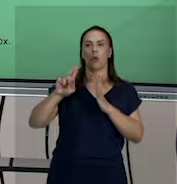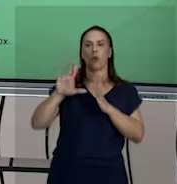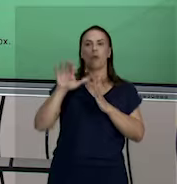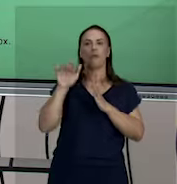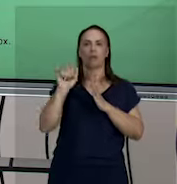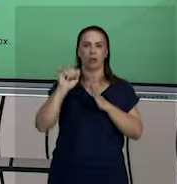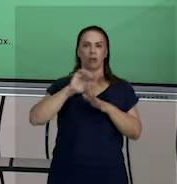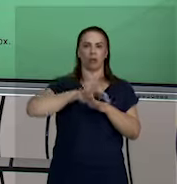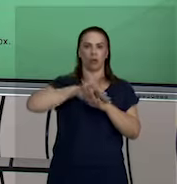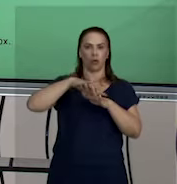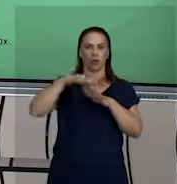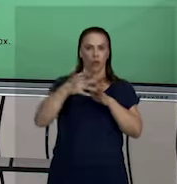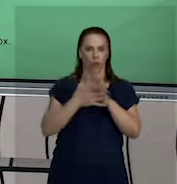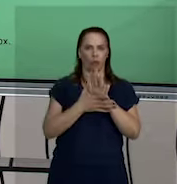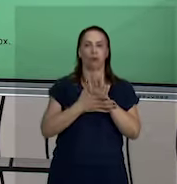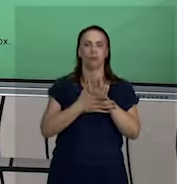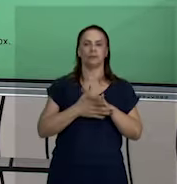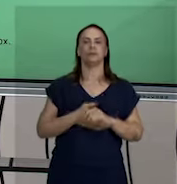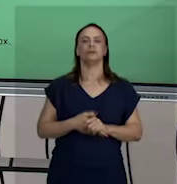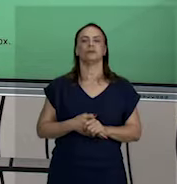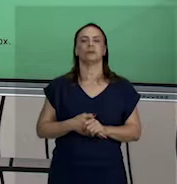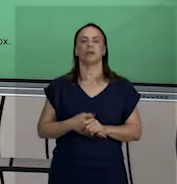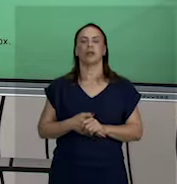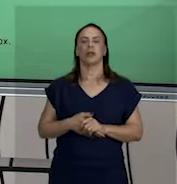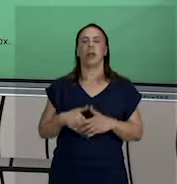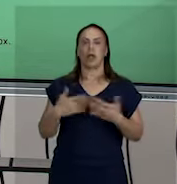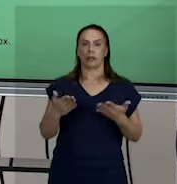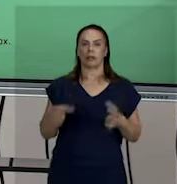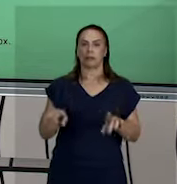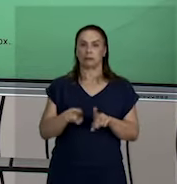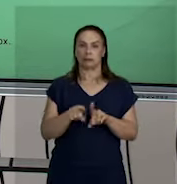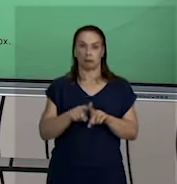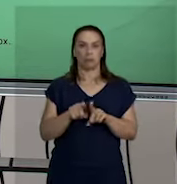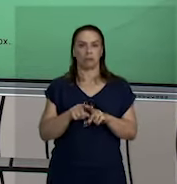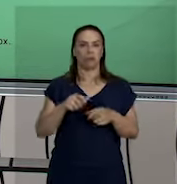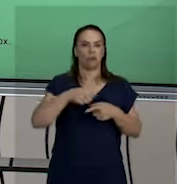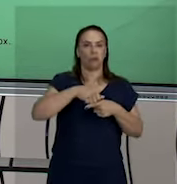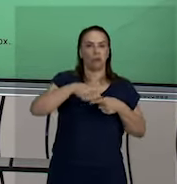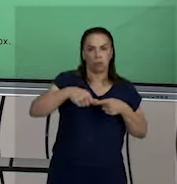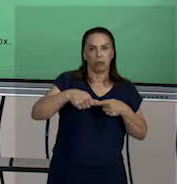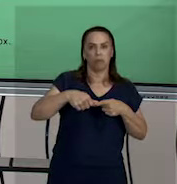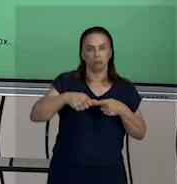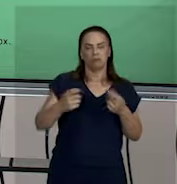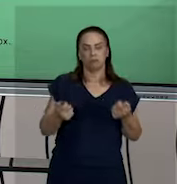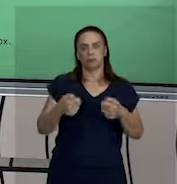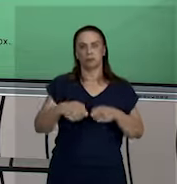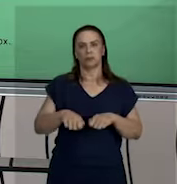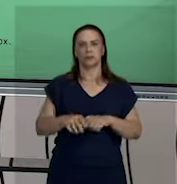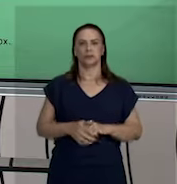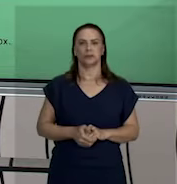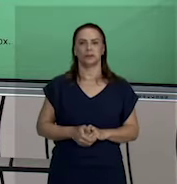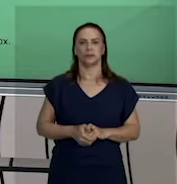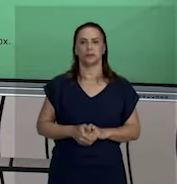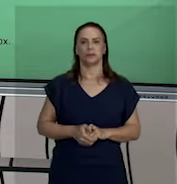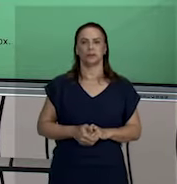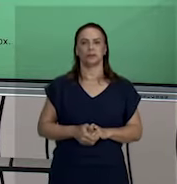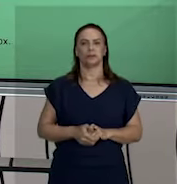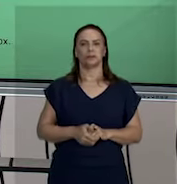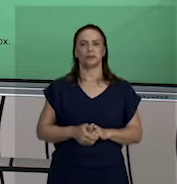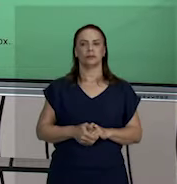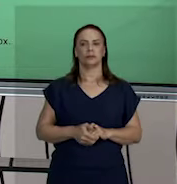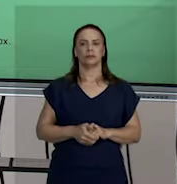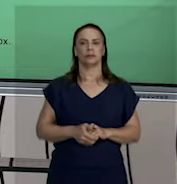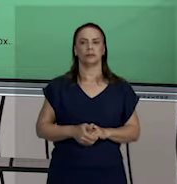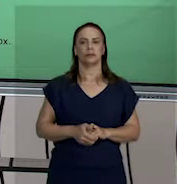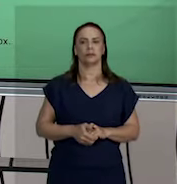e etc. Fita adesiva, né, uma fita, um durex, algo assim, e massa de modelar